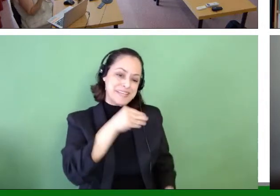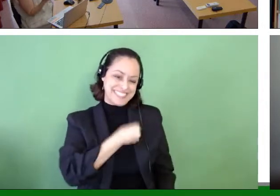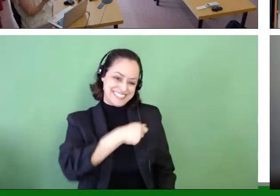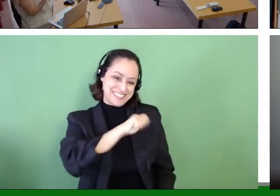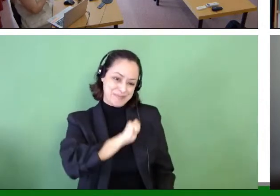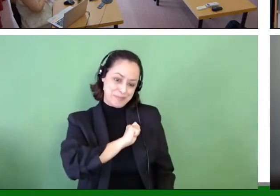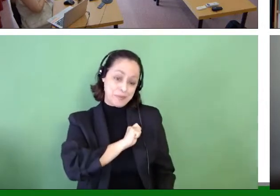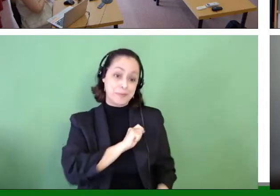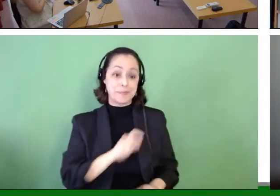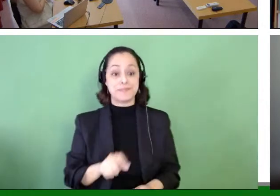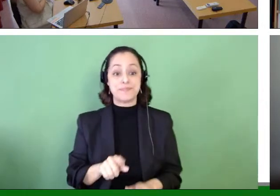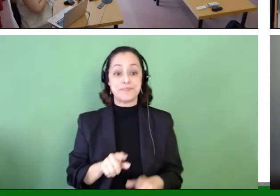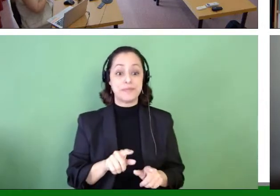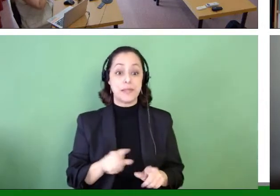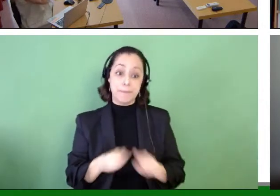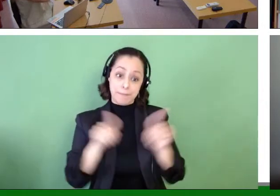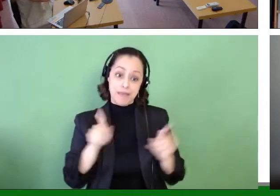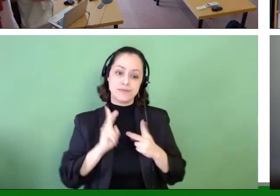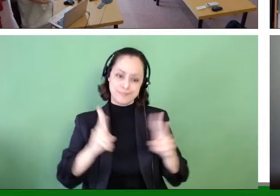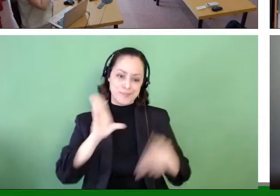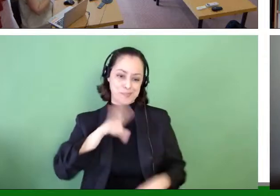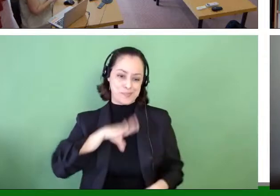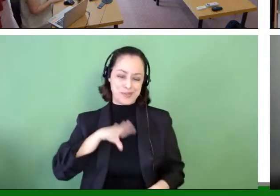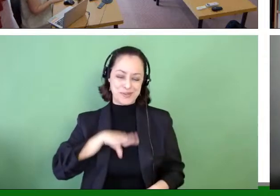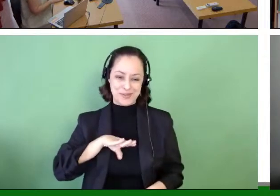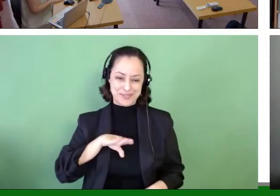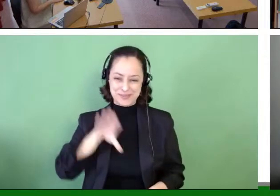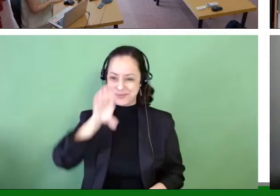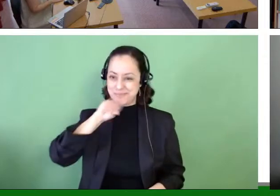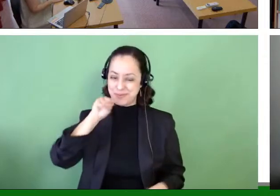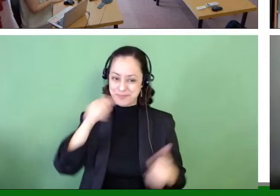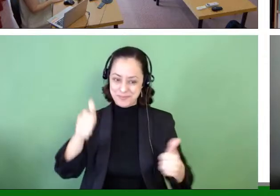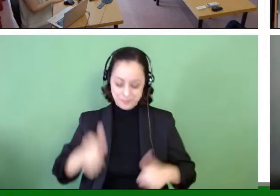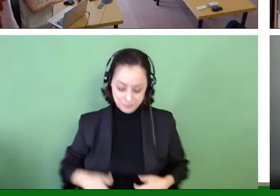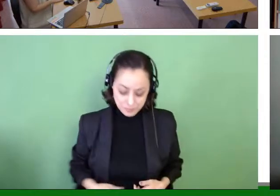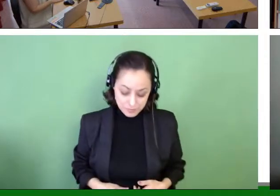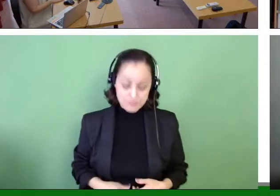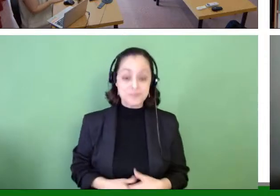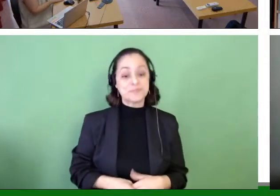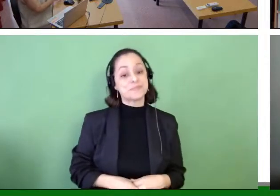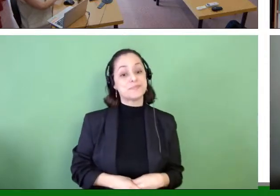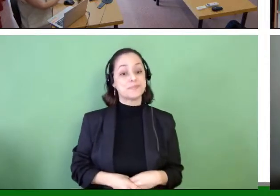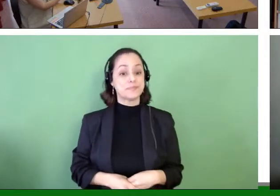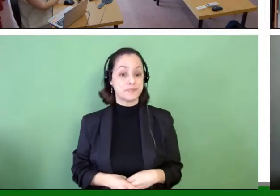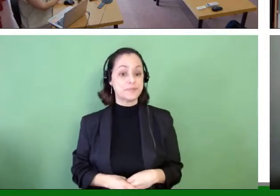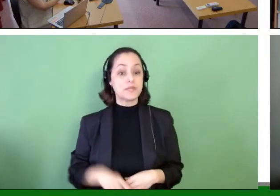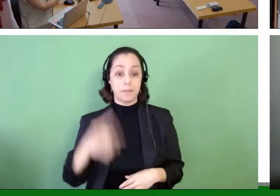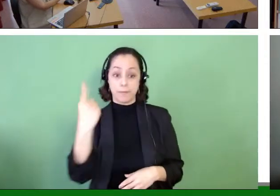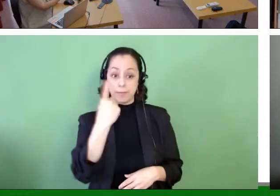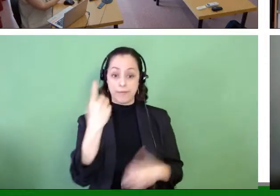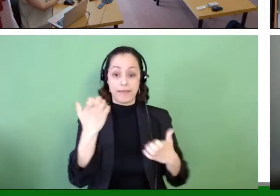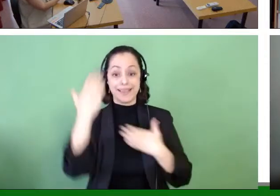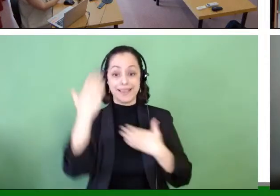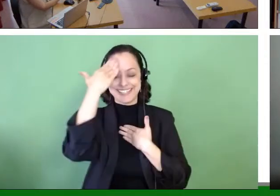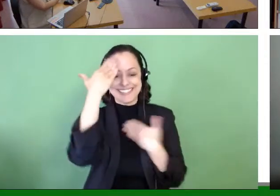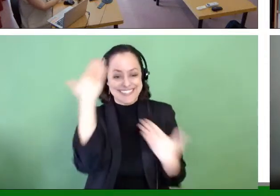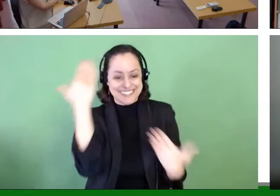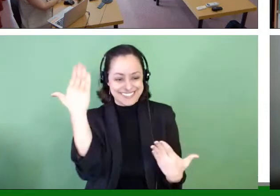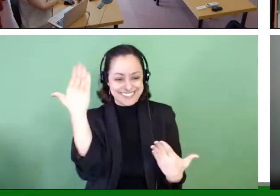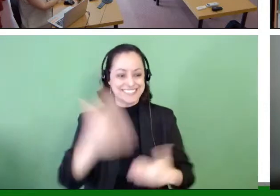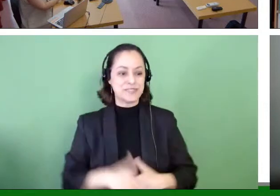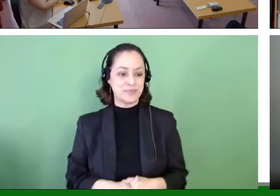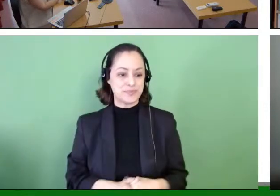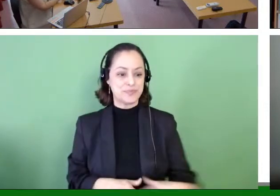pero seguimos em português agora. Bueno, primeiramente eu gostaria de agradecer, né, quebrando um